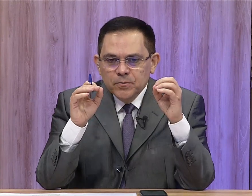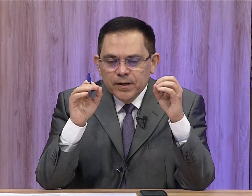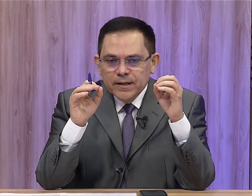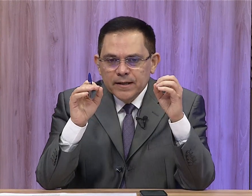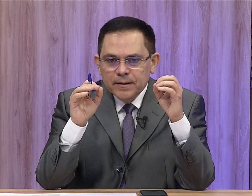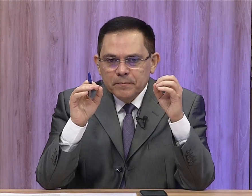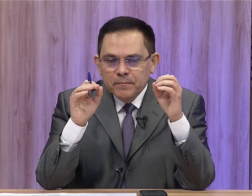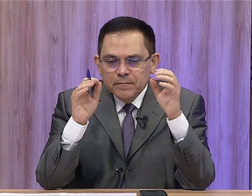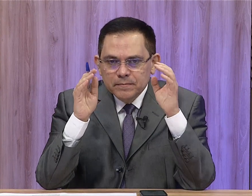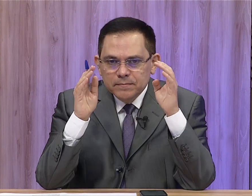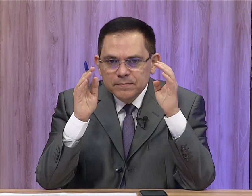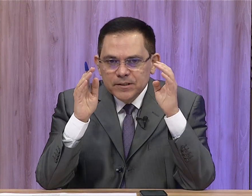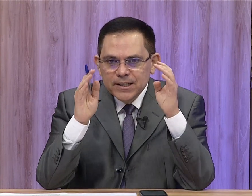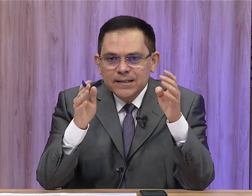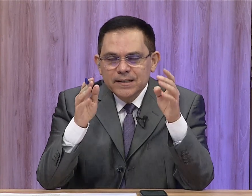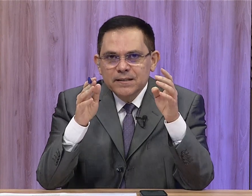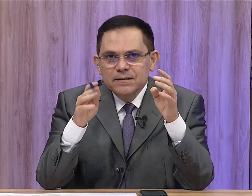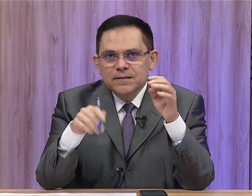ofereceu